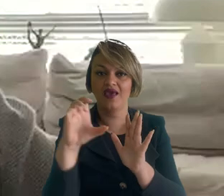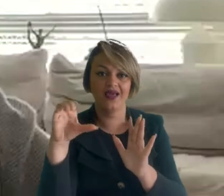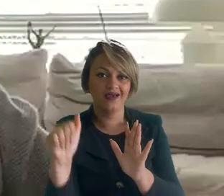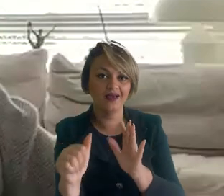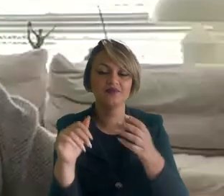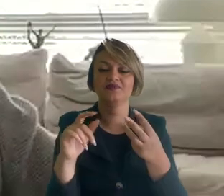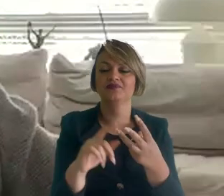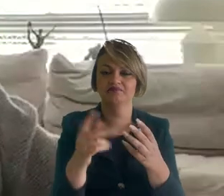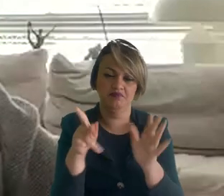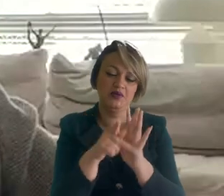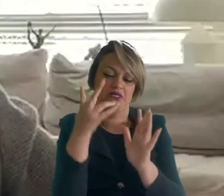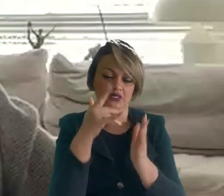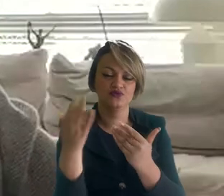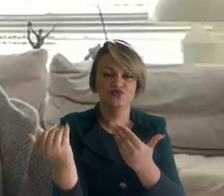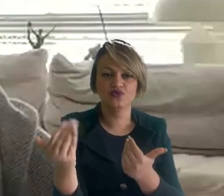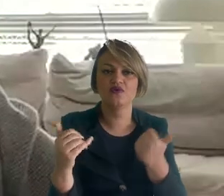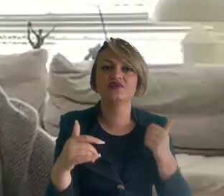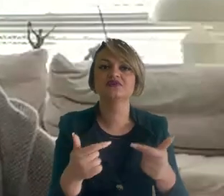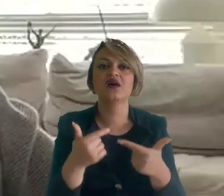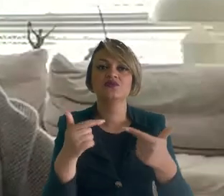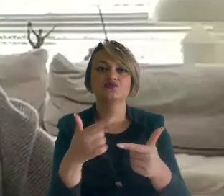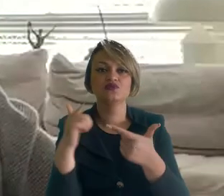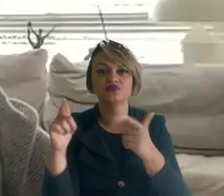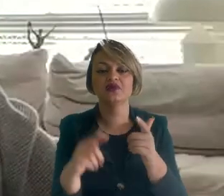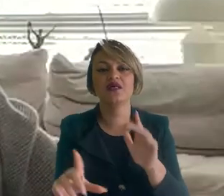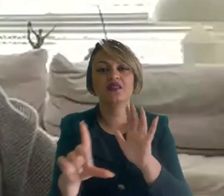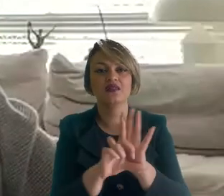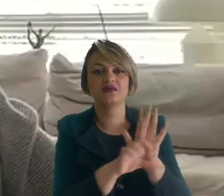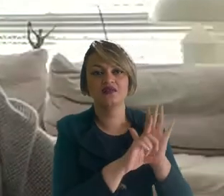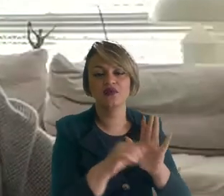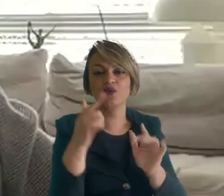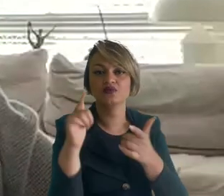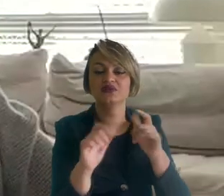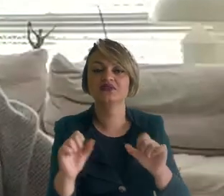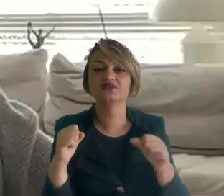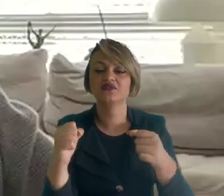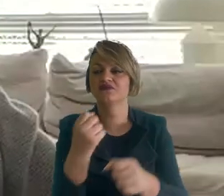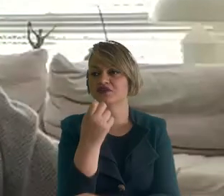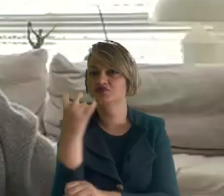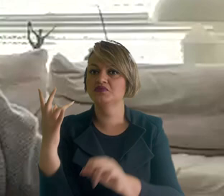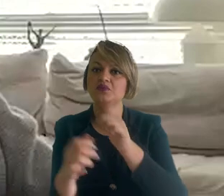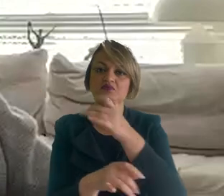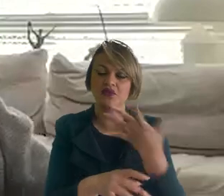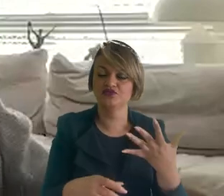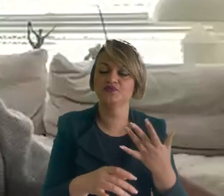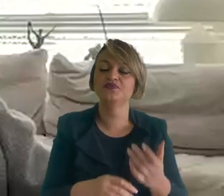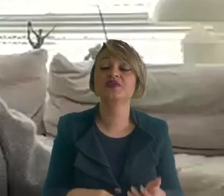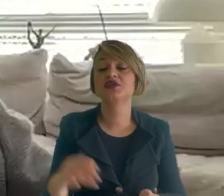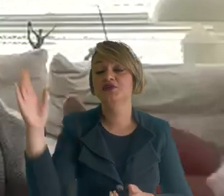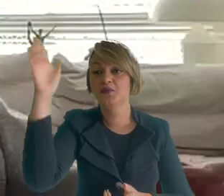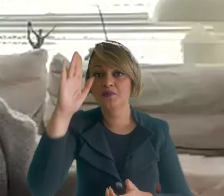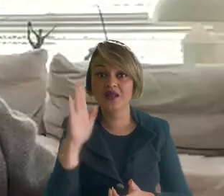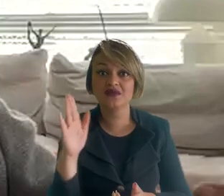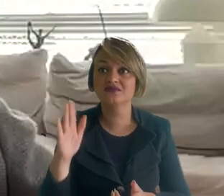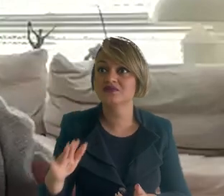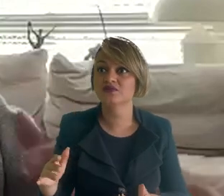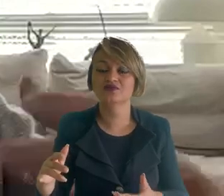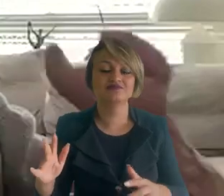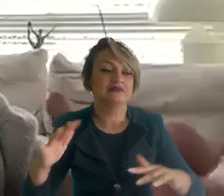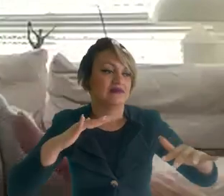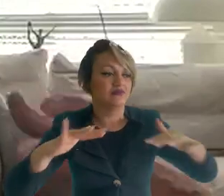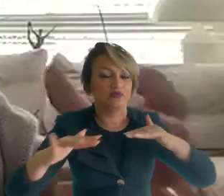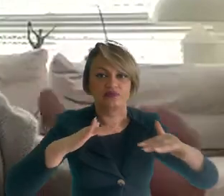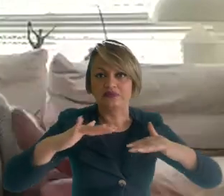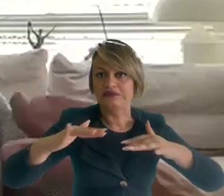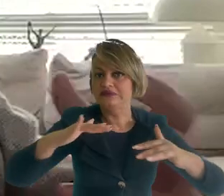ação civil pública as leis próprias e defesa do meio ambiente e o Brasil viviam um tumulto